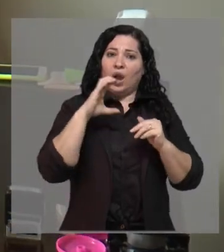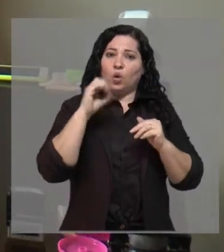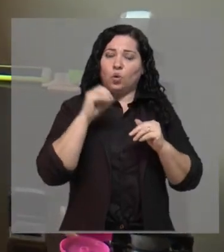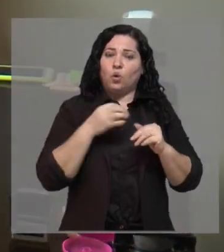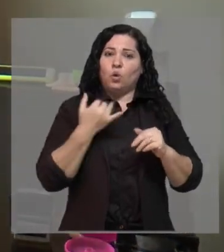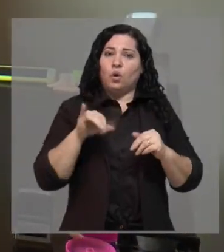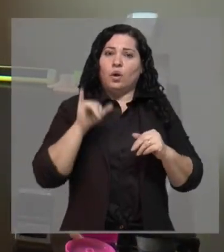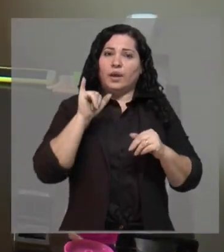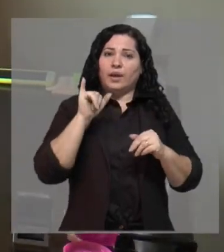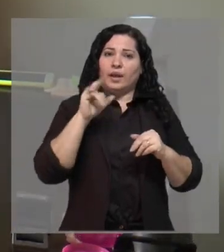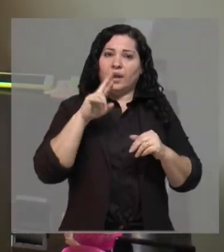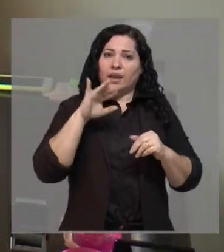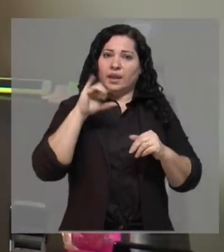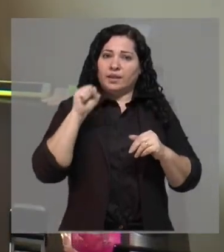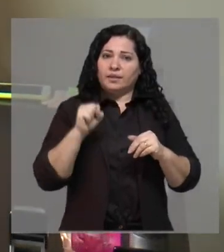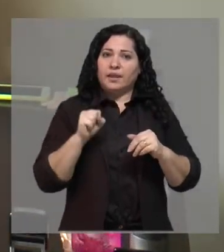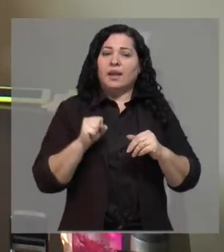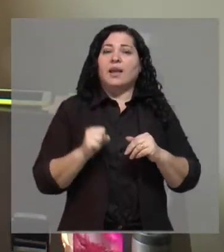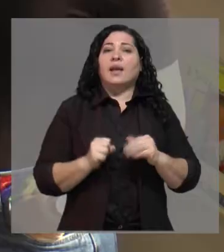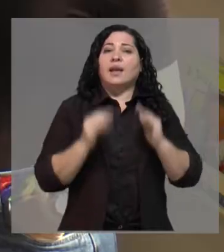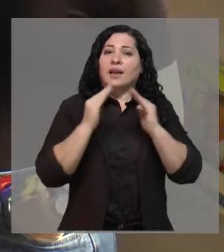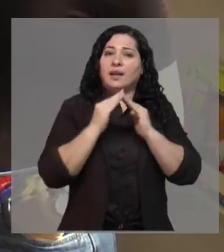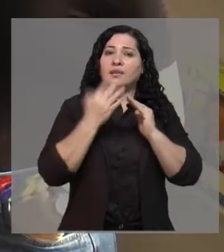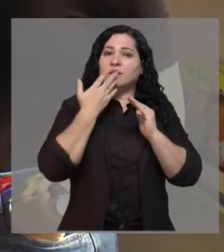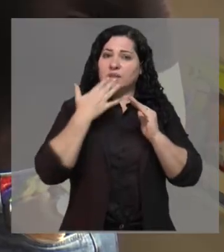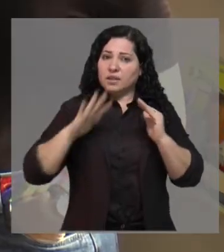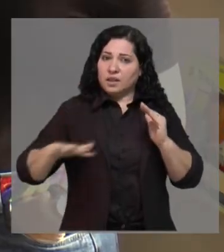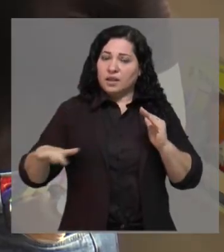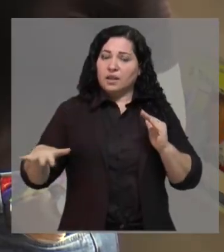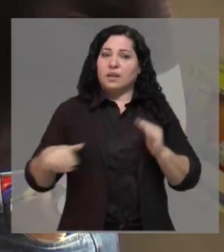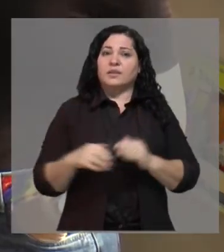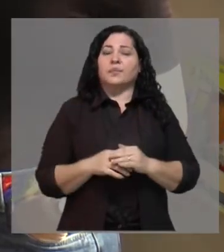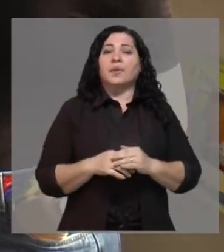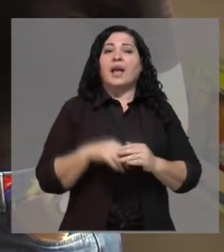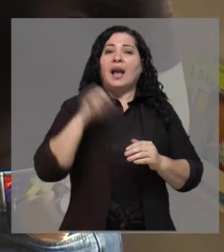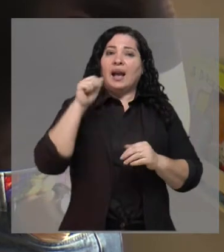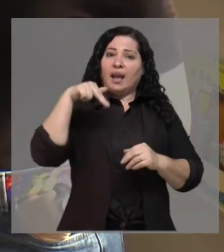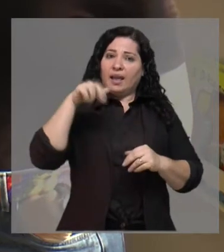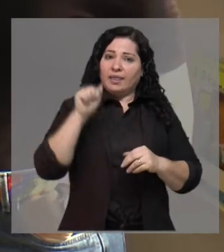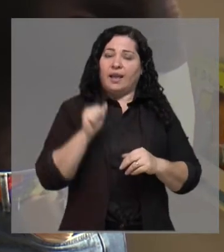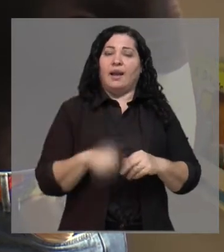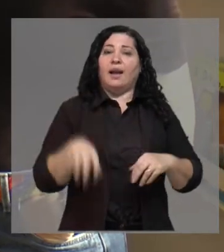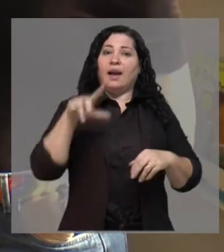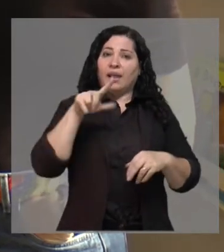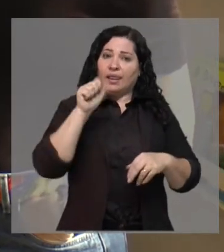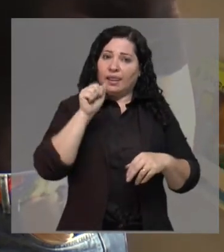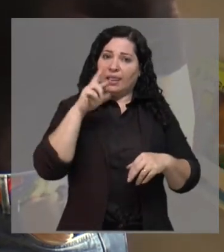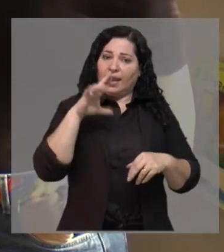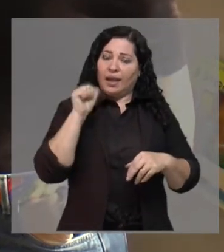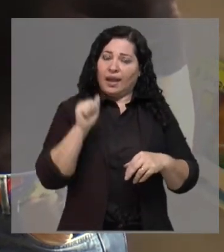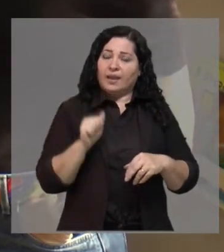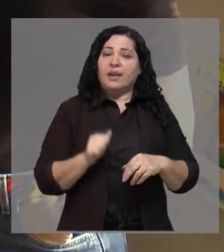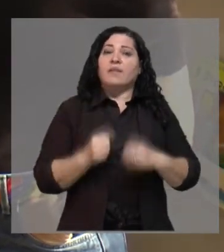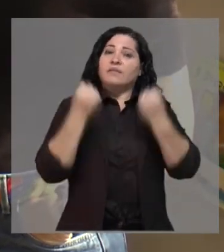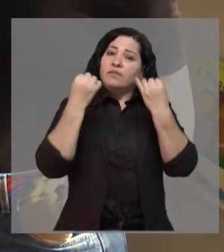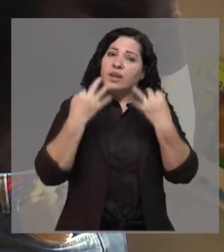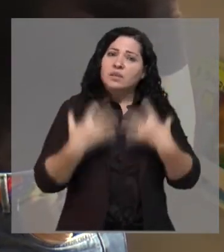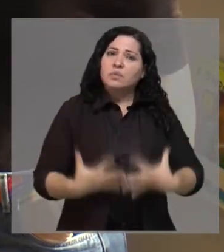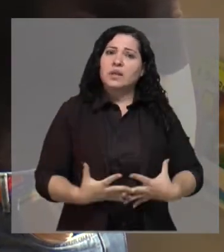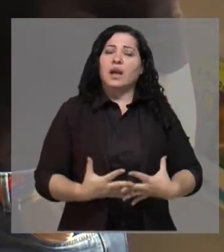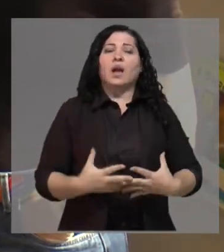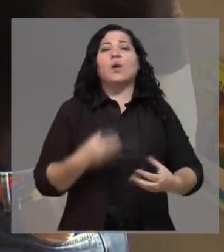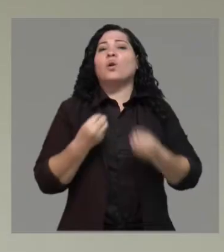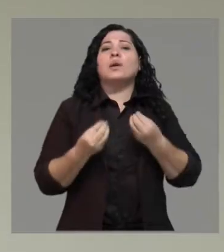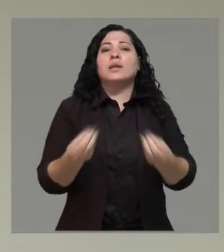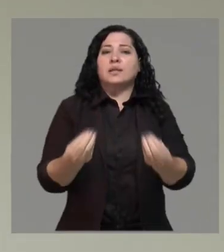com a Ana Lara, que vai falar um pouco para nós de como é o atendimento, de como é o recebimento, como que é a captação